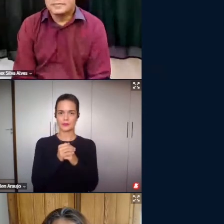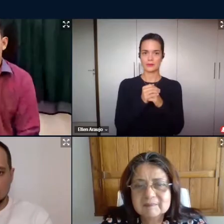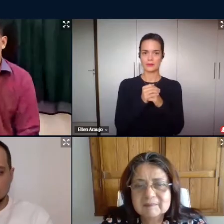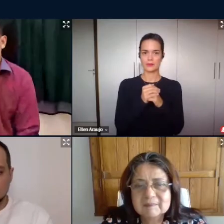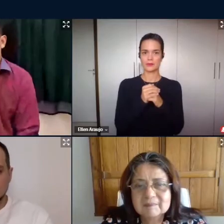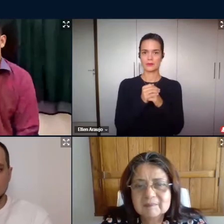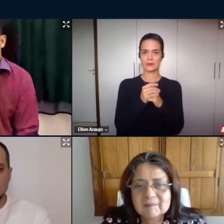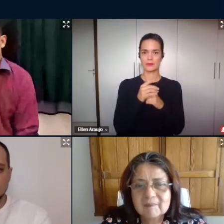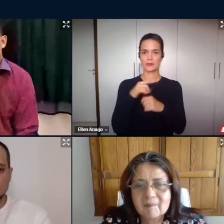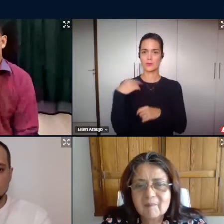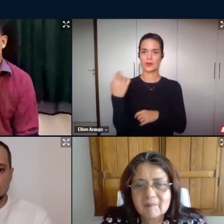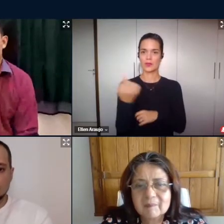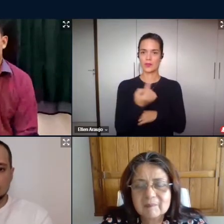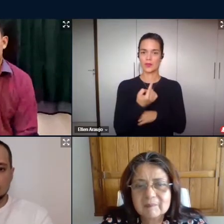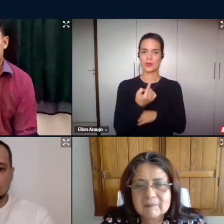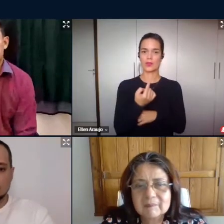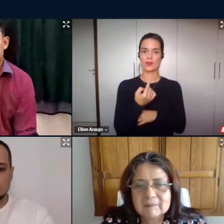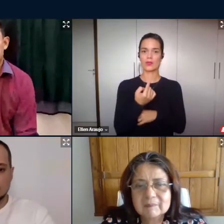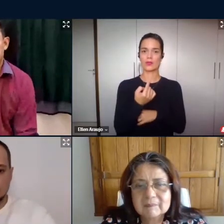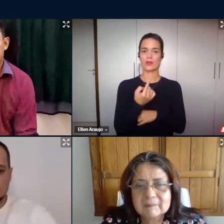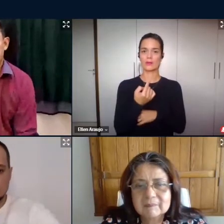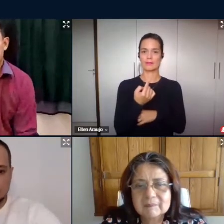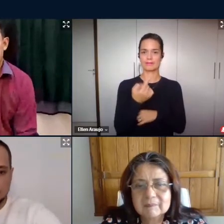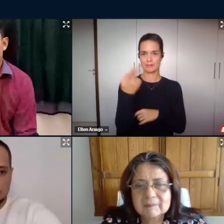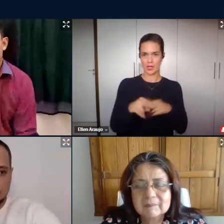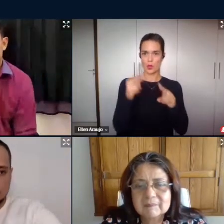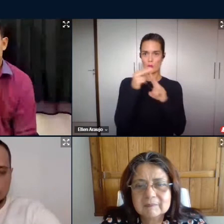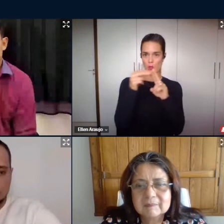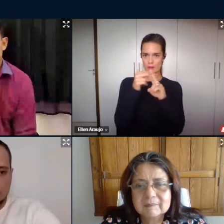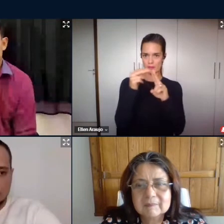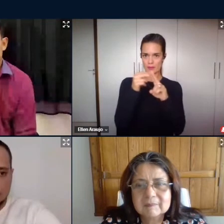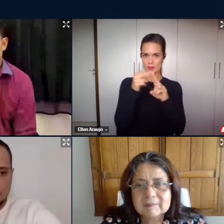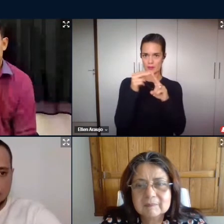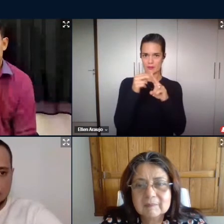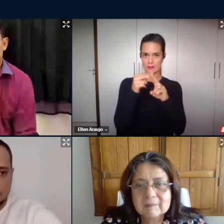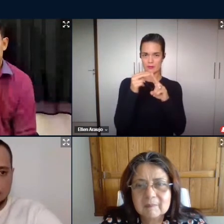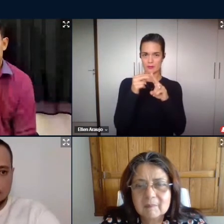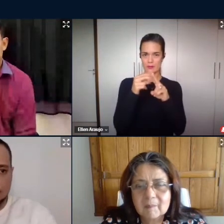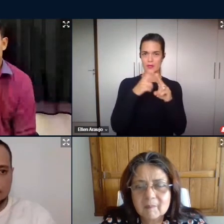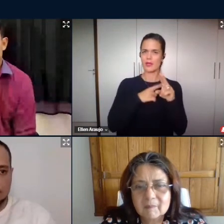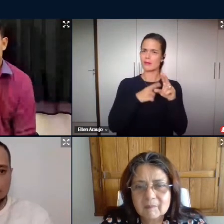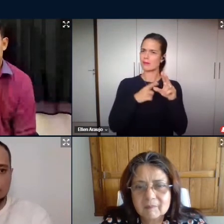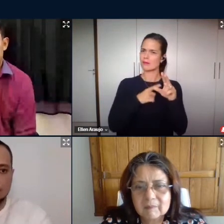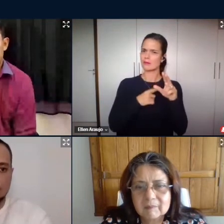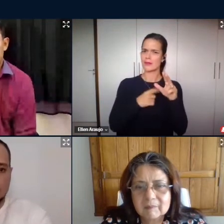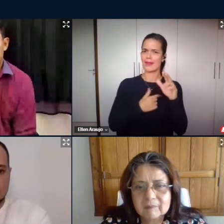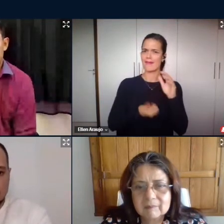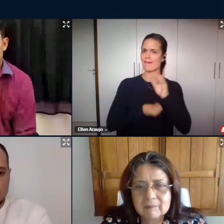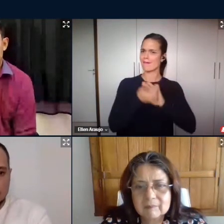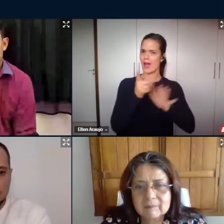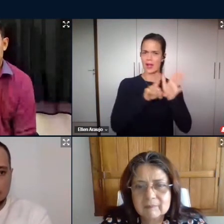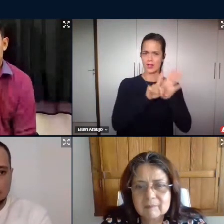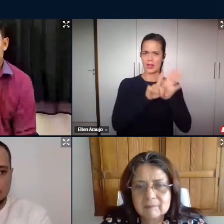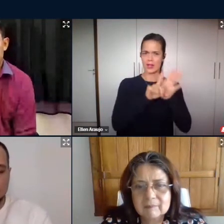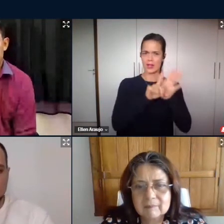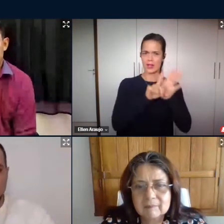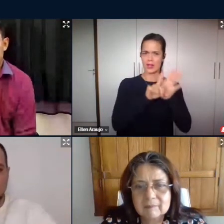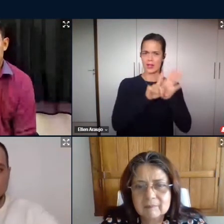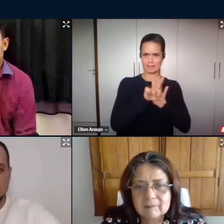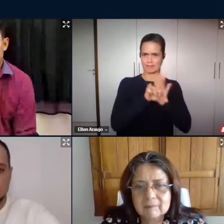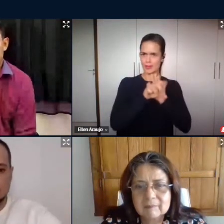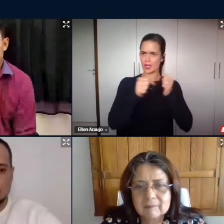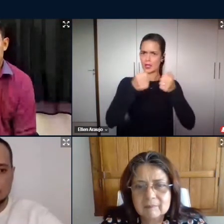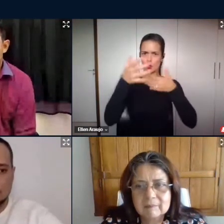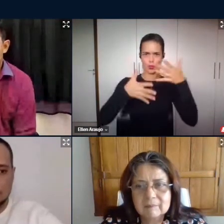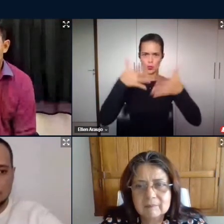nós temos na Universidade de Brasília um acervo grande de pesquisas em línguas de sinais,